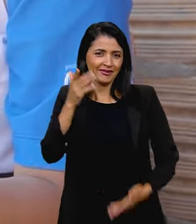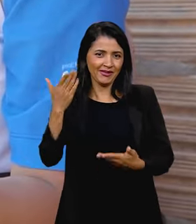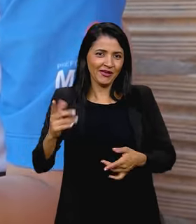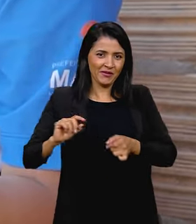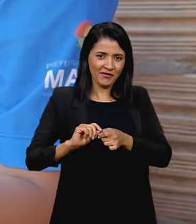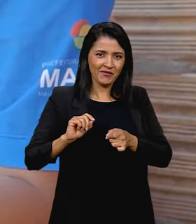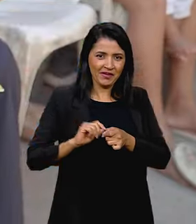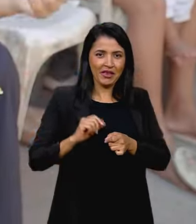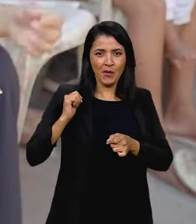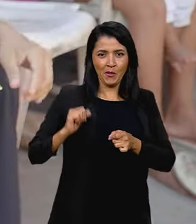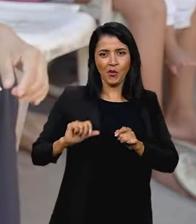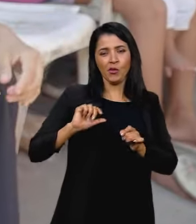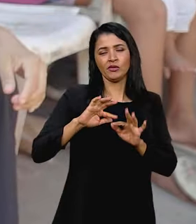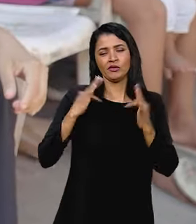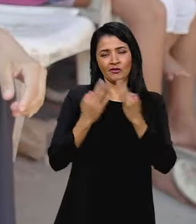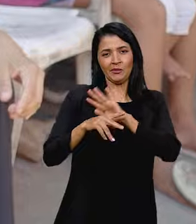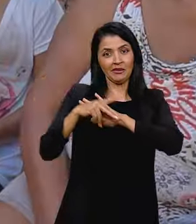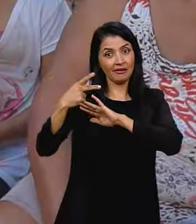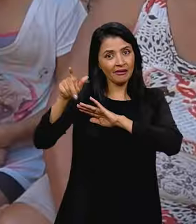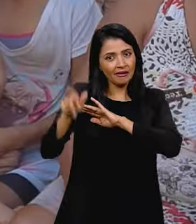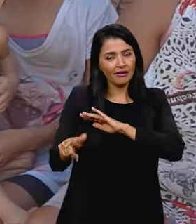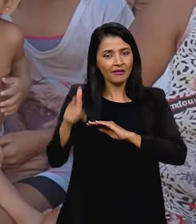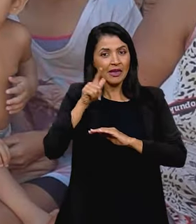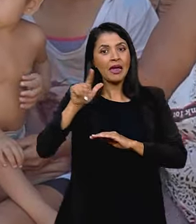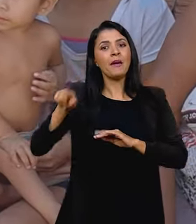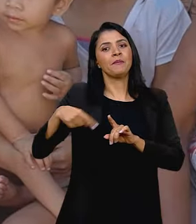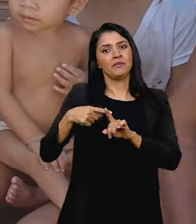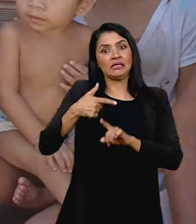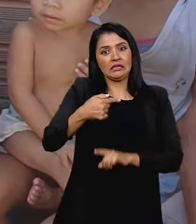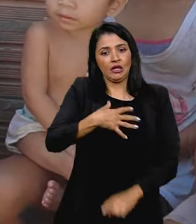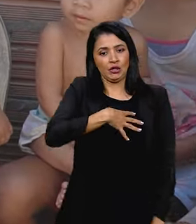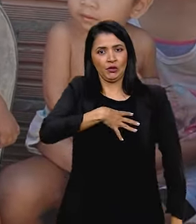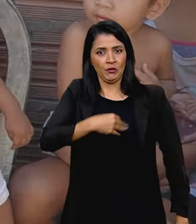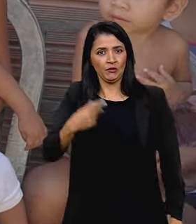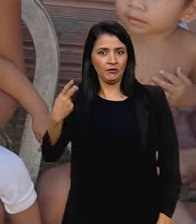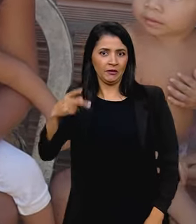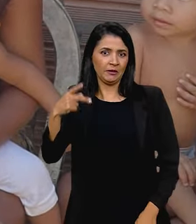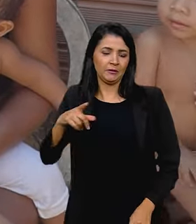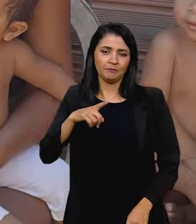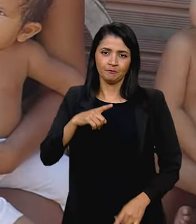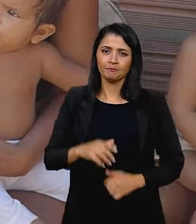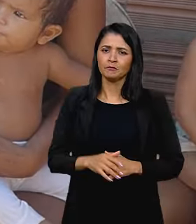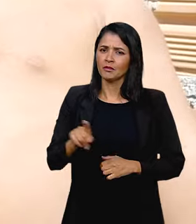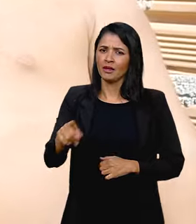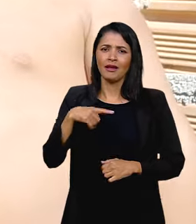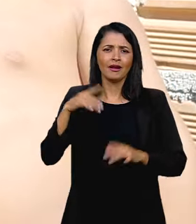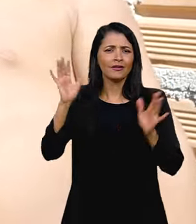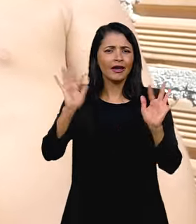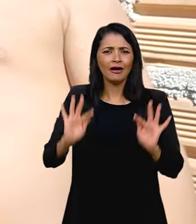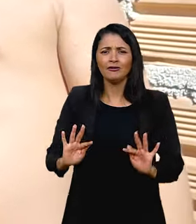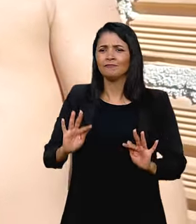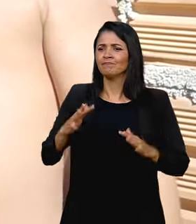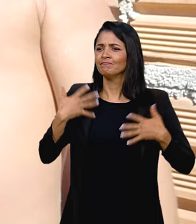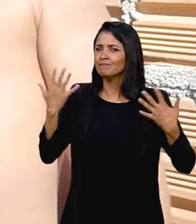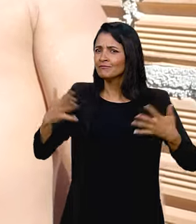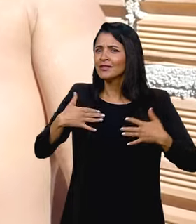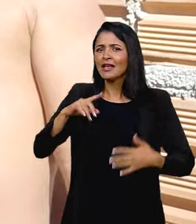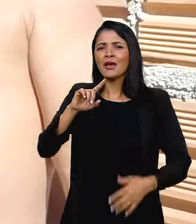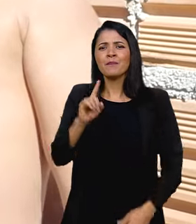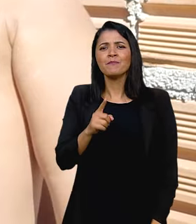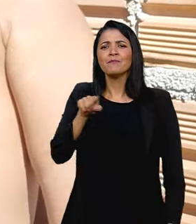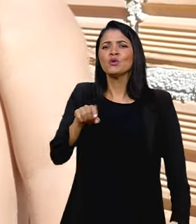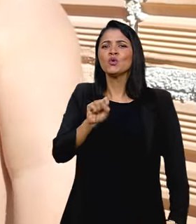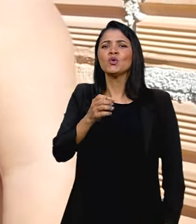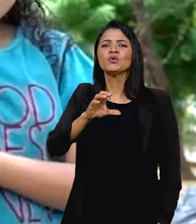conseguiu fazer o bolsa famíliar dela é ela e sete crianças dentro do bolsa dela ela estava muito alegre feliz